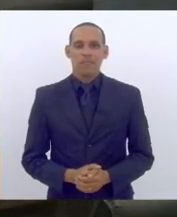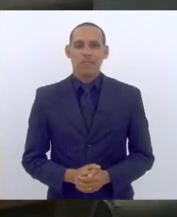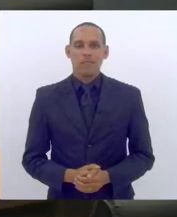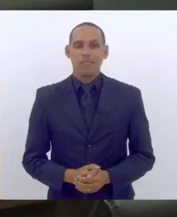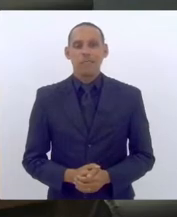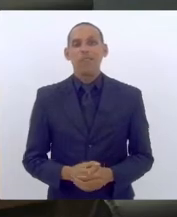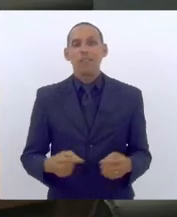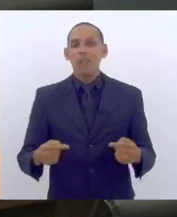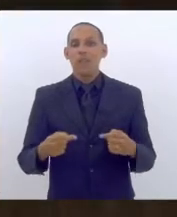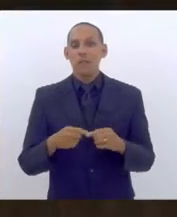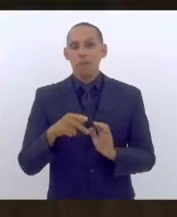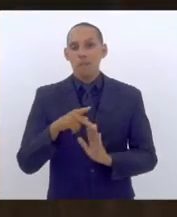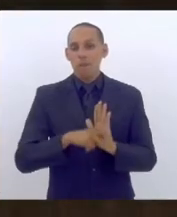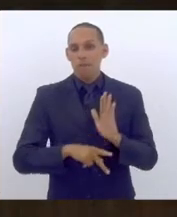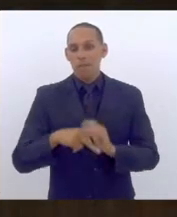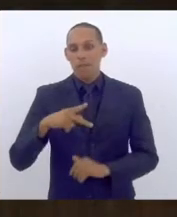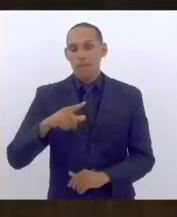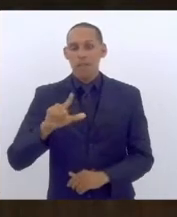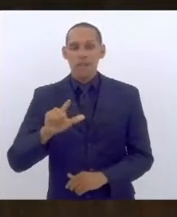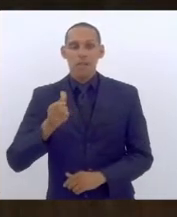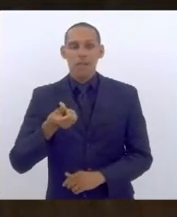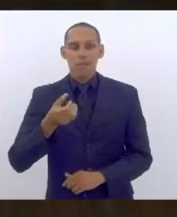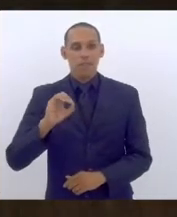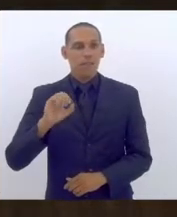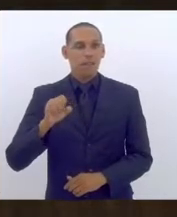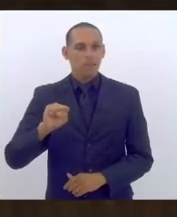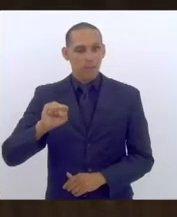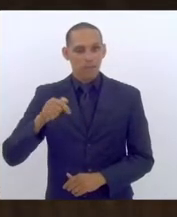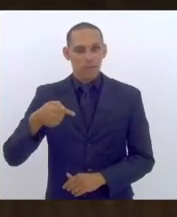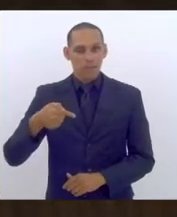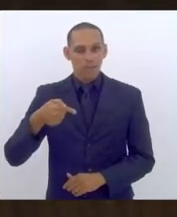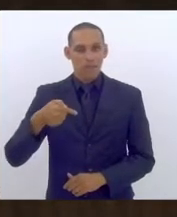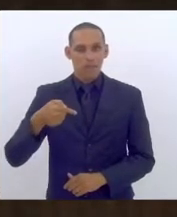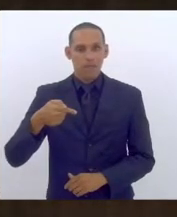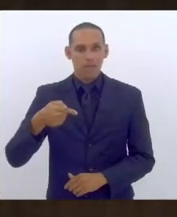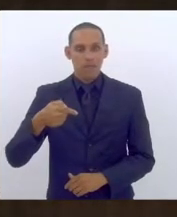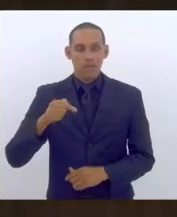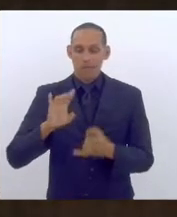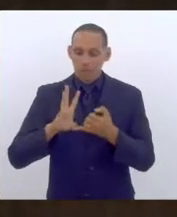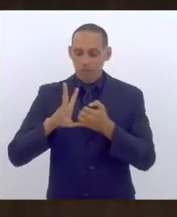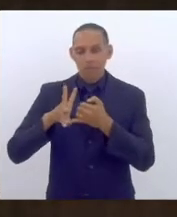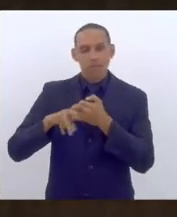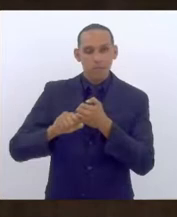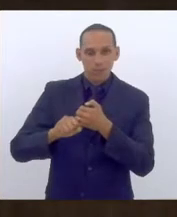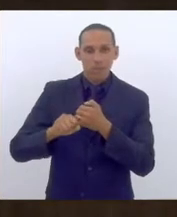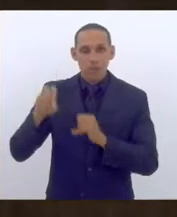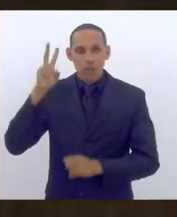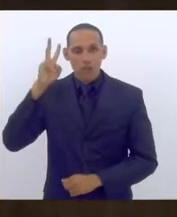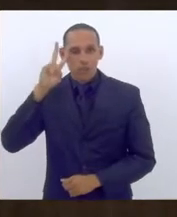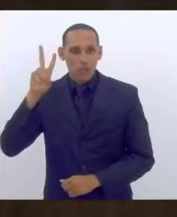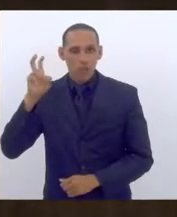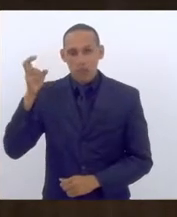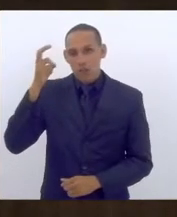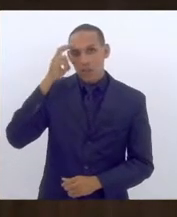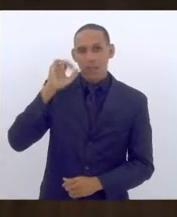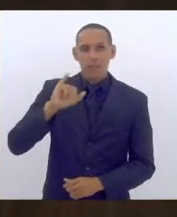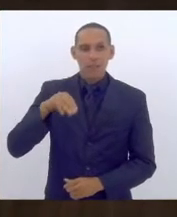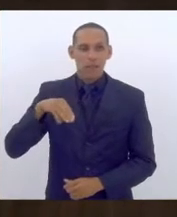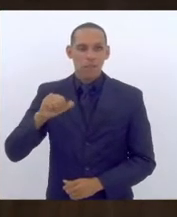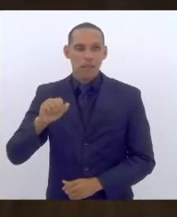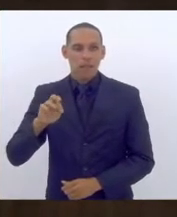trata-se do projeto de lei 6087 que declara para Patrimônio Histórico cultural e material do Estado do Rio de